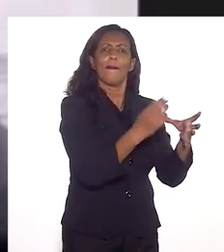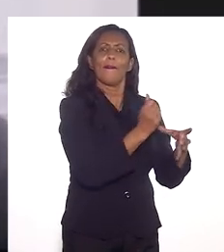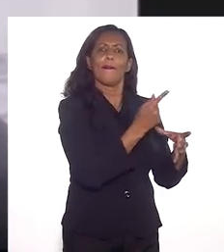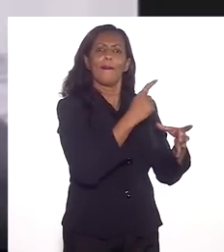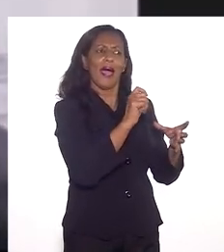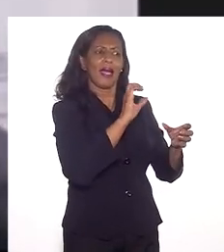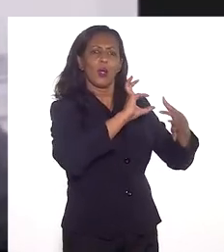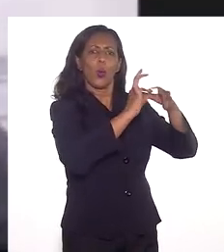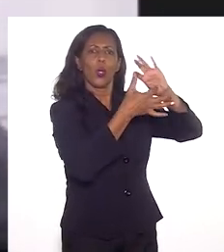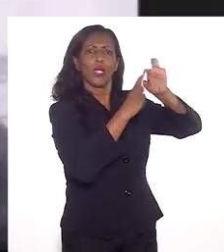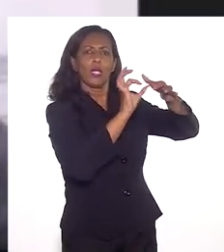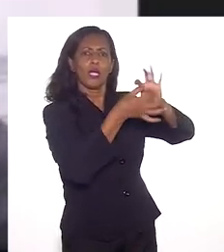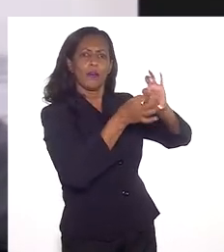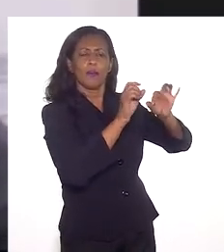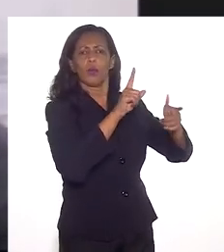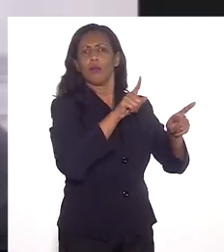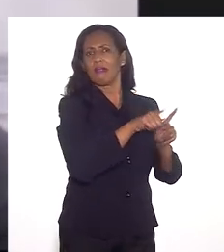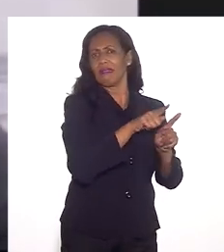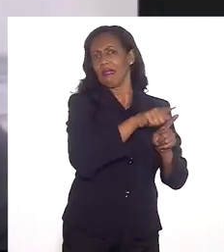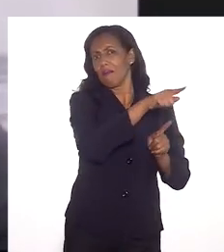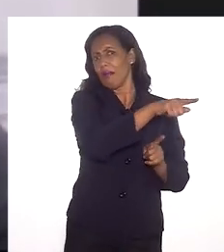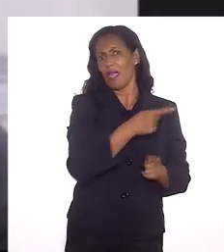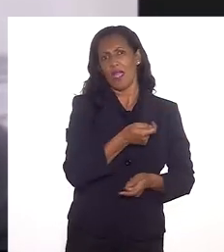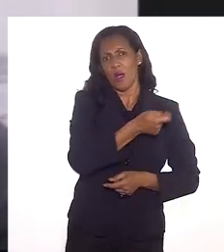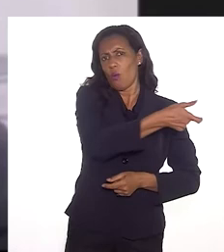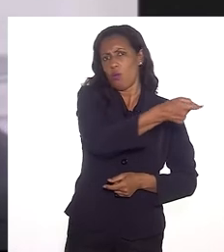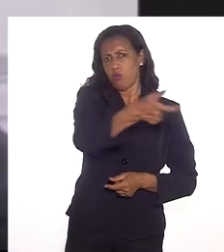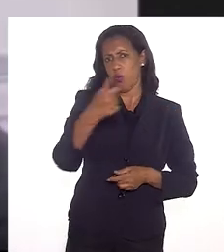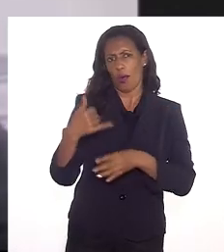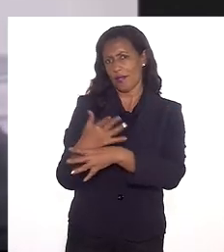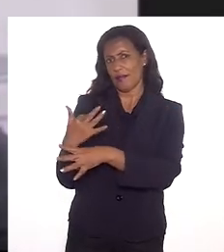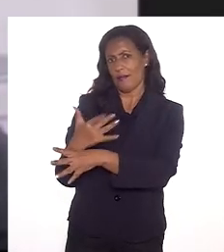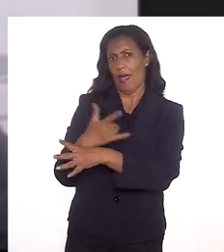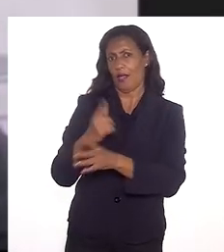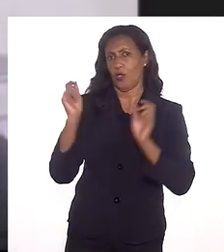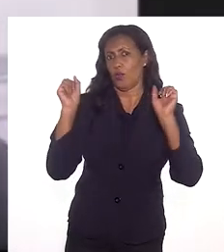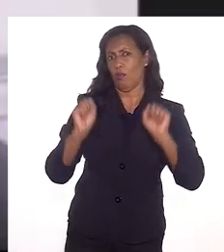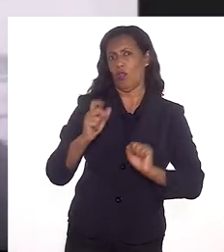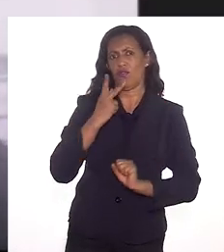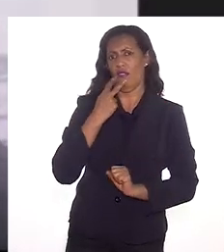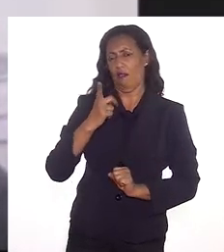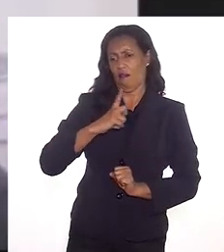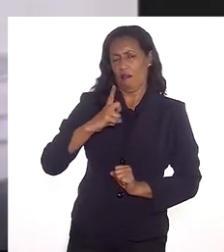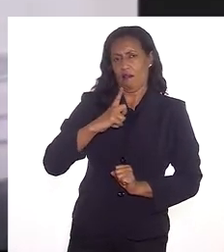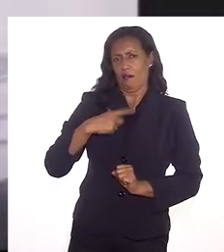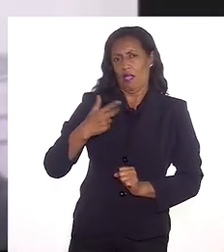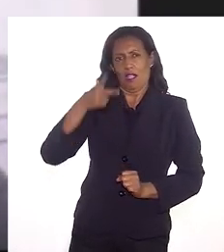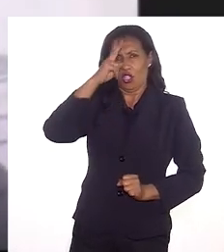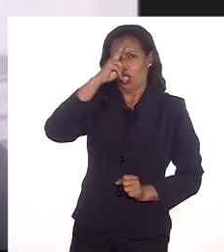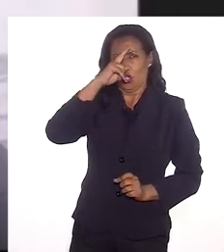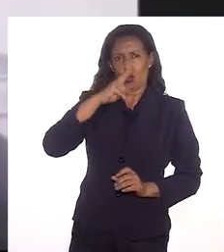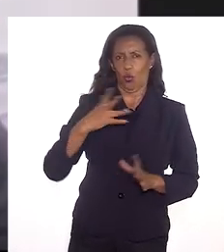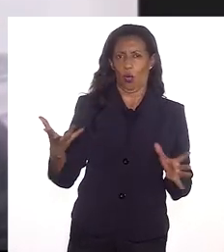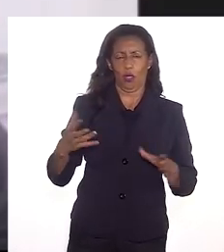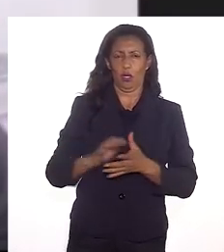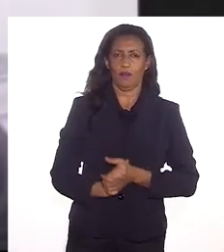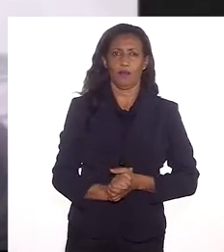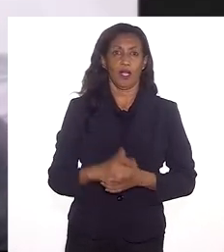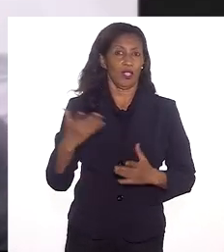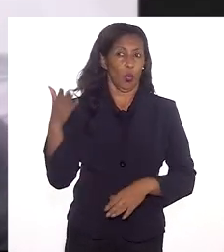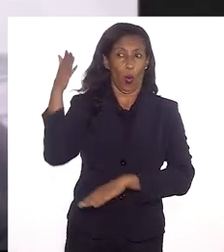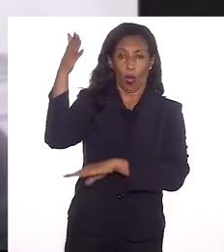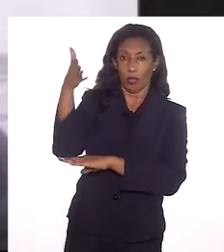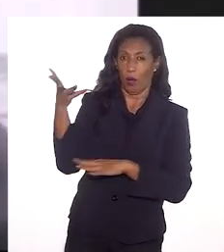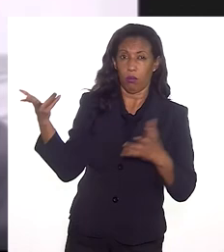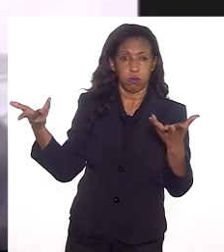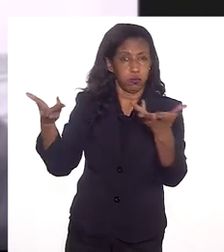a gente foi uma Cidade Olímpica também esse algo para poucas outras cidades podem dizer que tem isso na história então gente